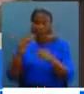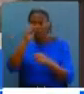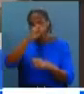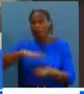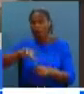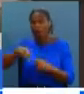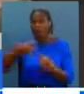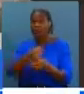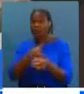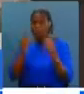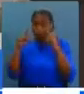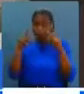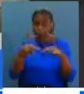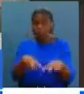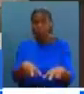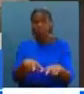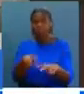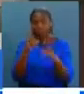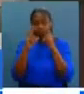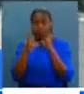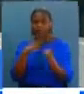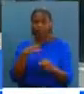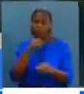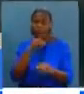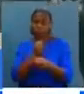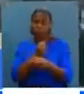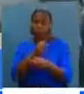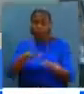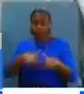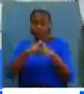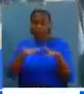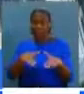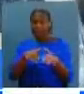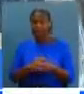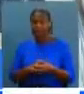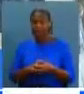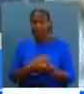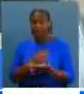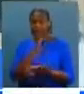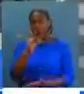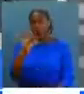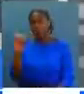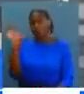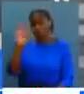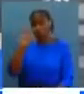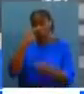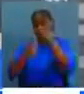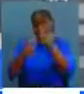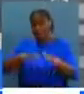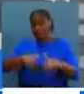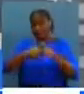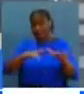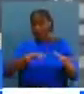outras ilhas para procurar oportunidade de emprego na cidade da Praia. Apenas 40% da população da cidade da Praia